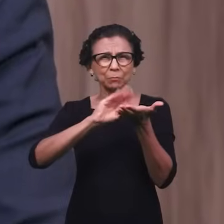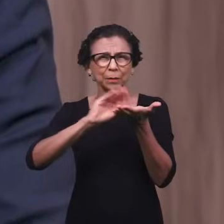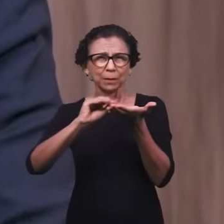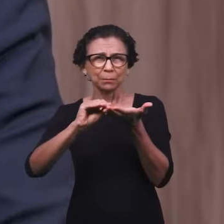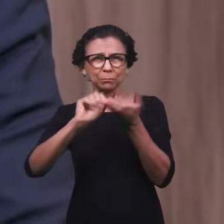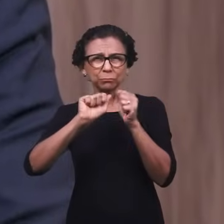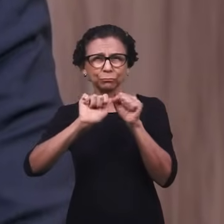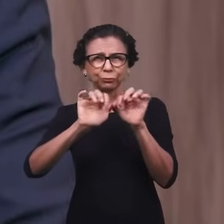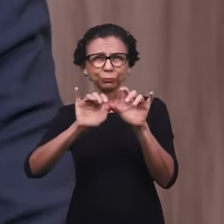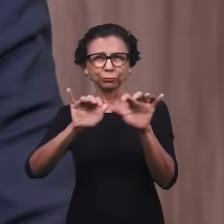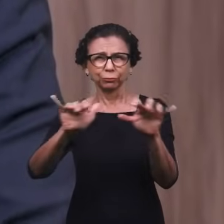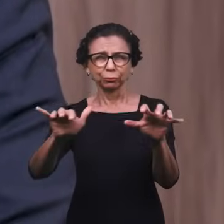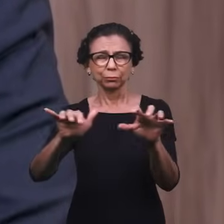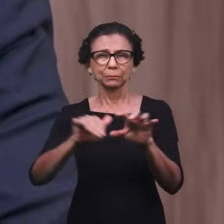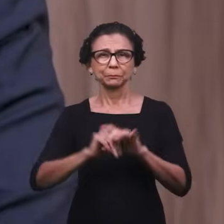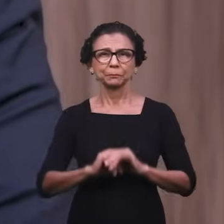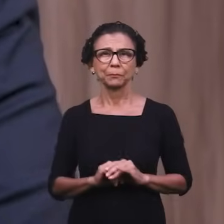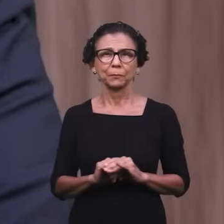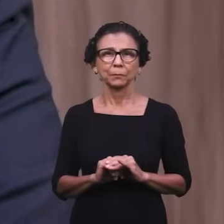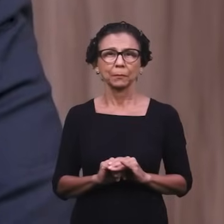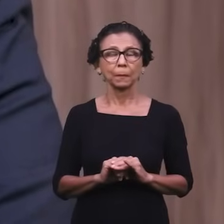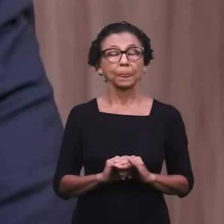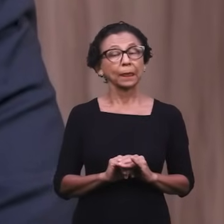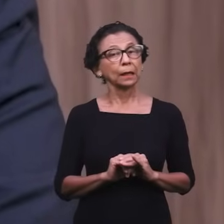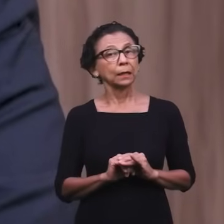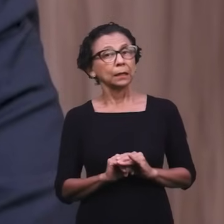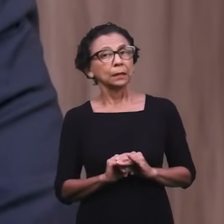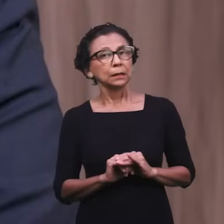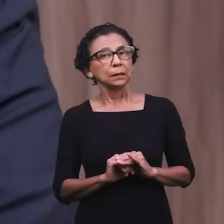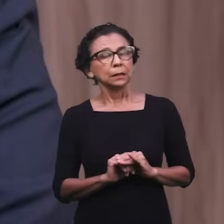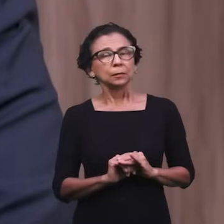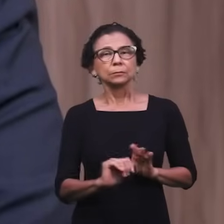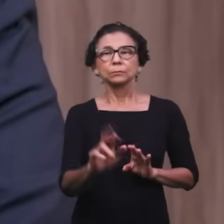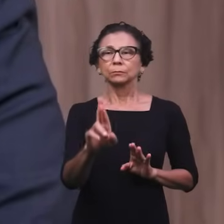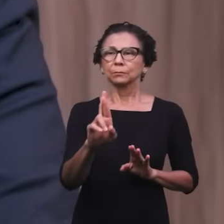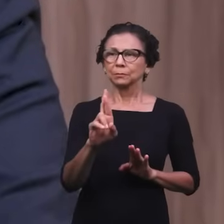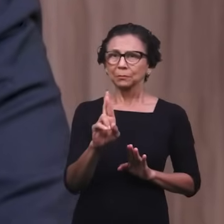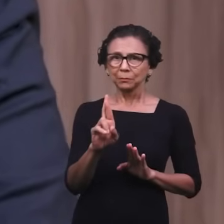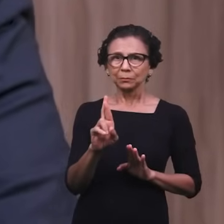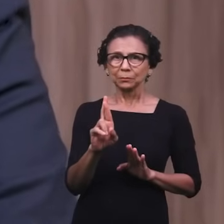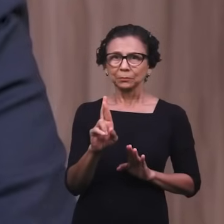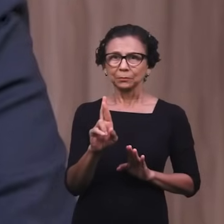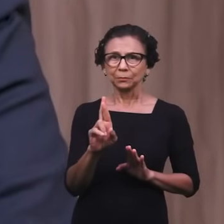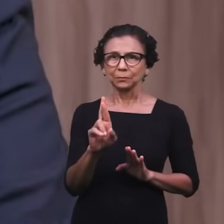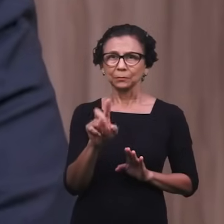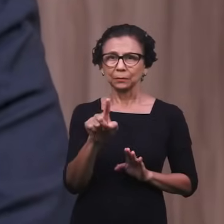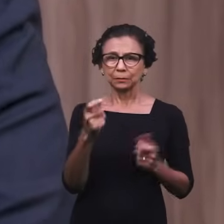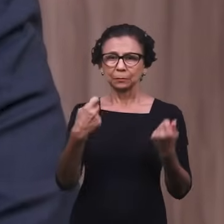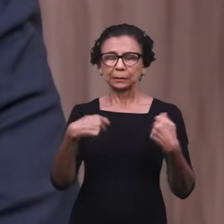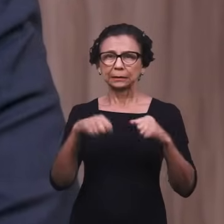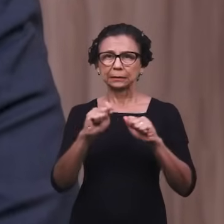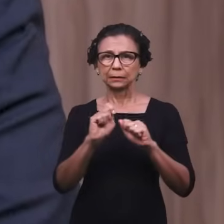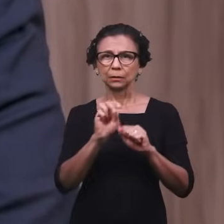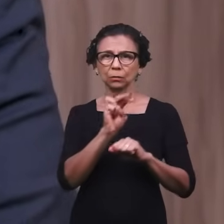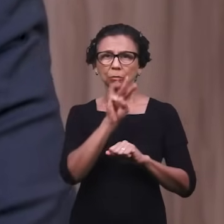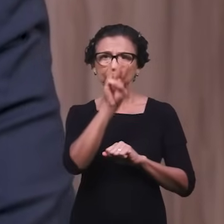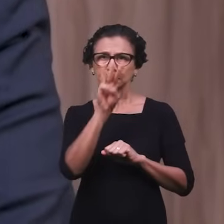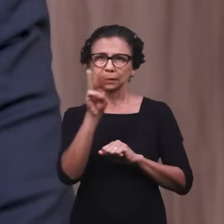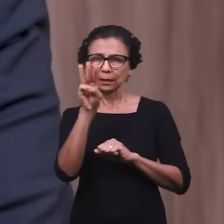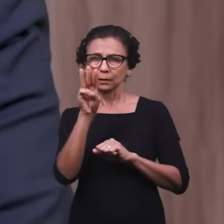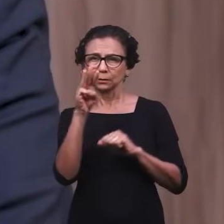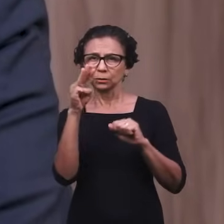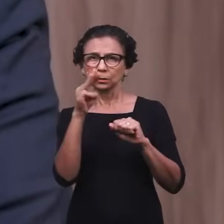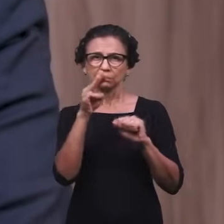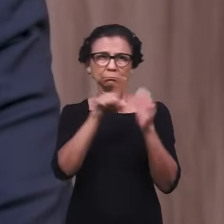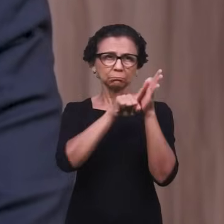dados, e que responde sem precisar você entrar em sites. Ele responde de uma forma mais